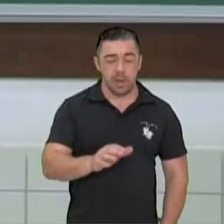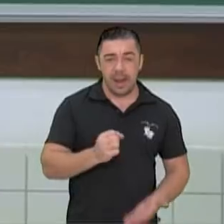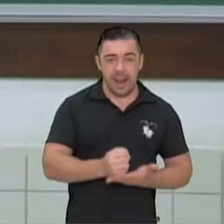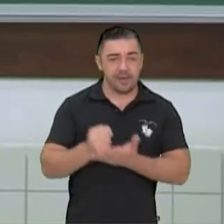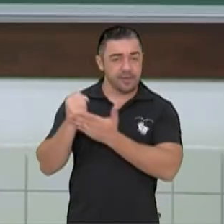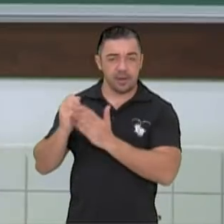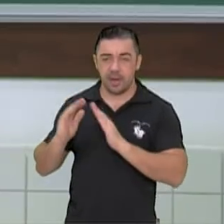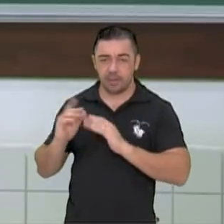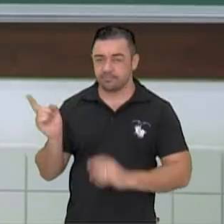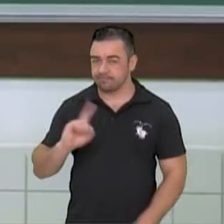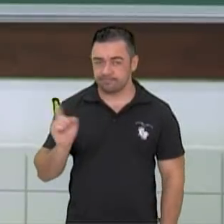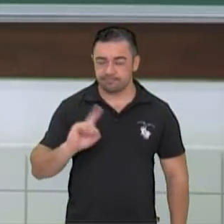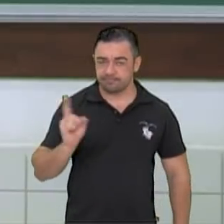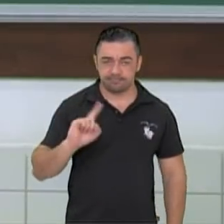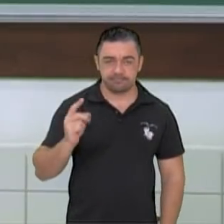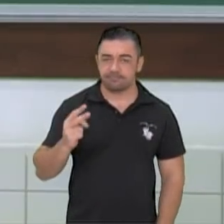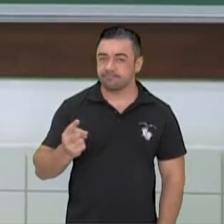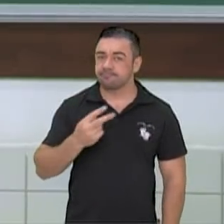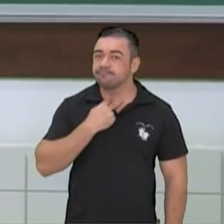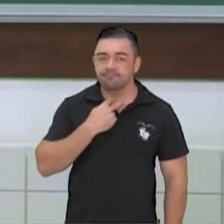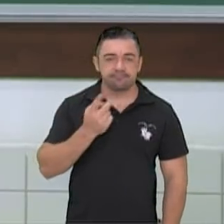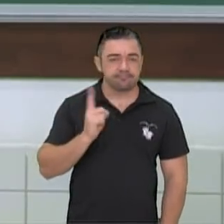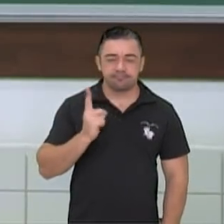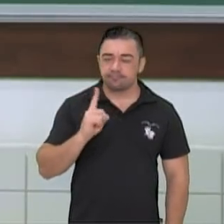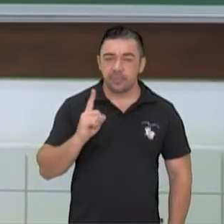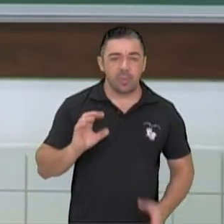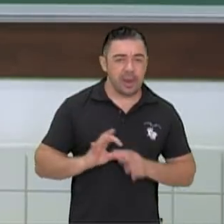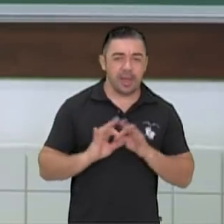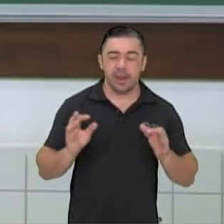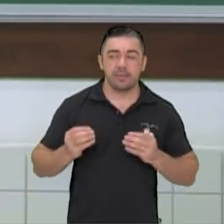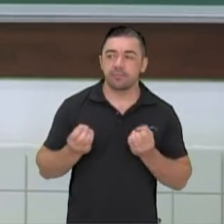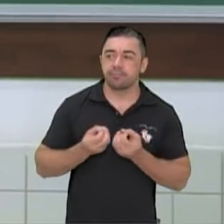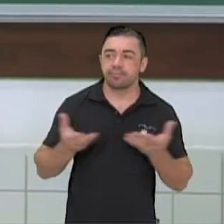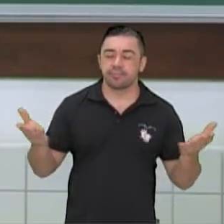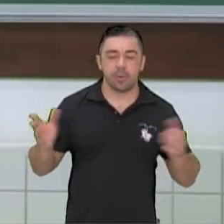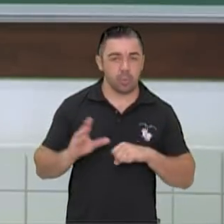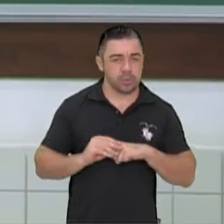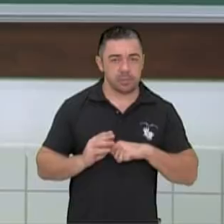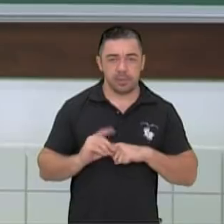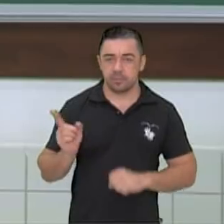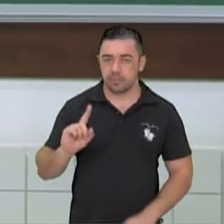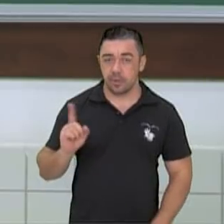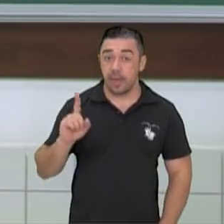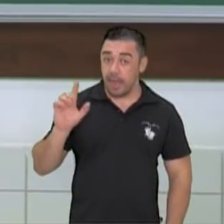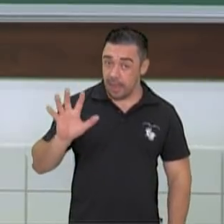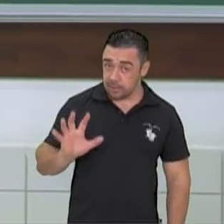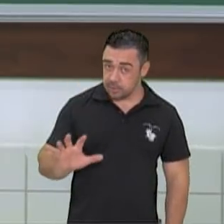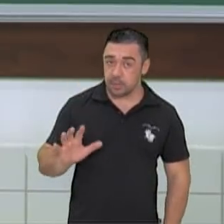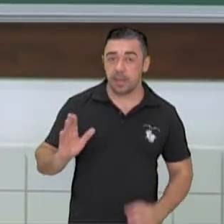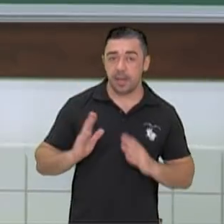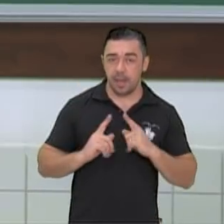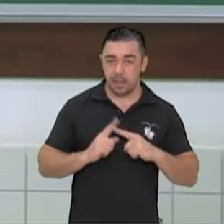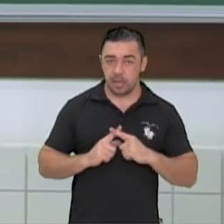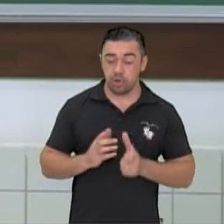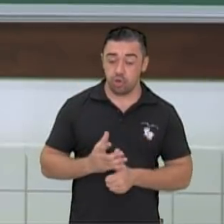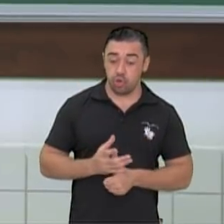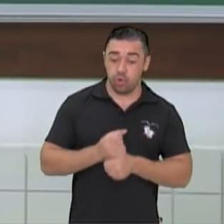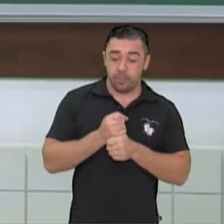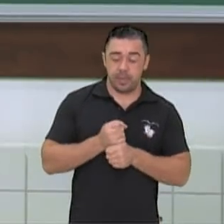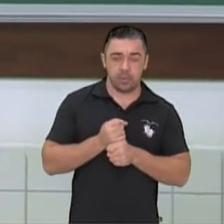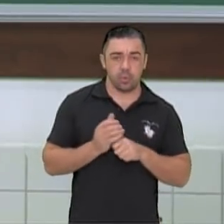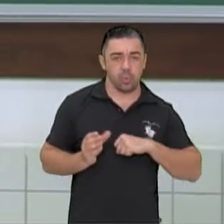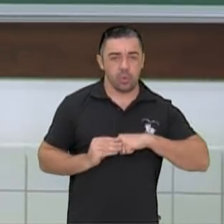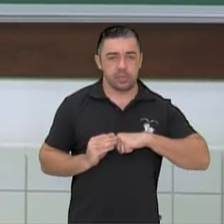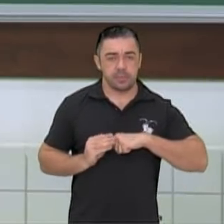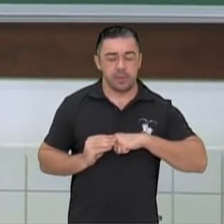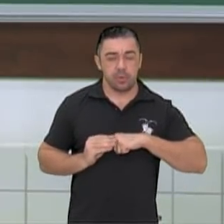para casa. Não havia livre circulação do conhecimento. E dessa maneira a igreja, é um exemplo como a igreja mantinha o conhecimento